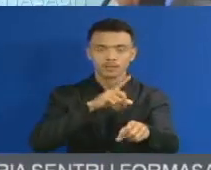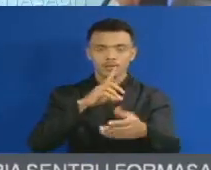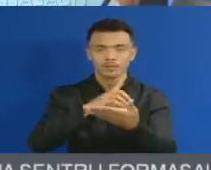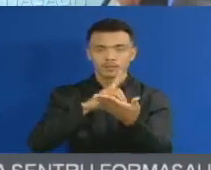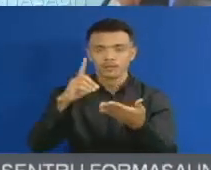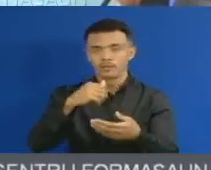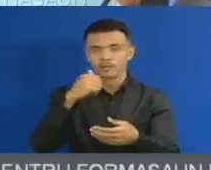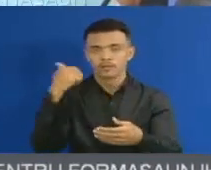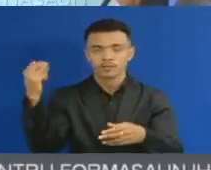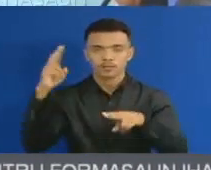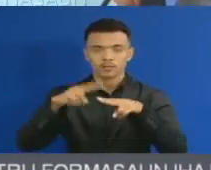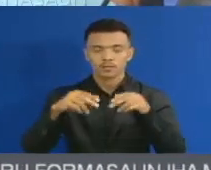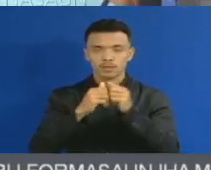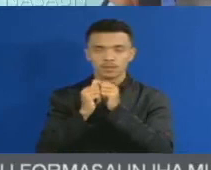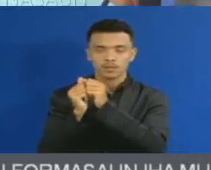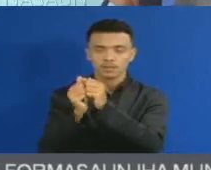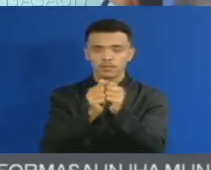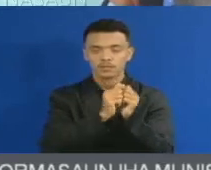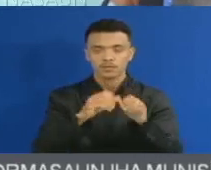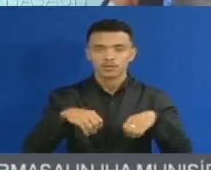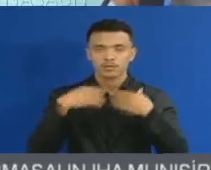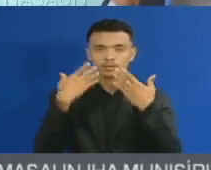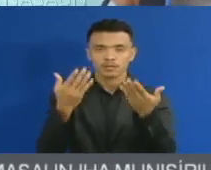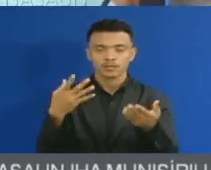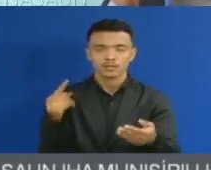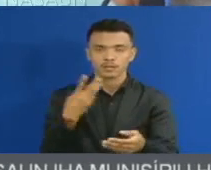kami tur hamutu kata onusa iterasi ma organiza para tu bele